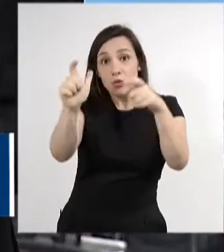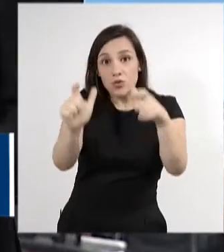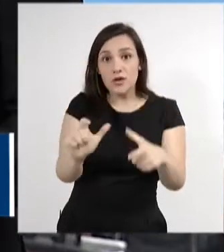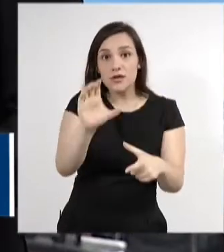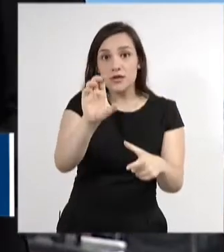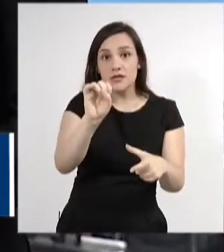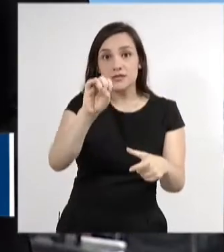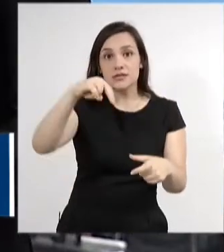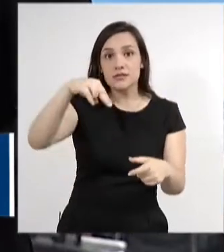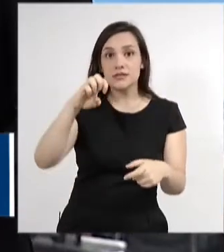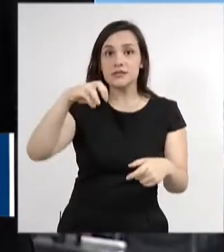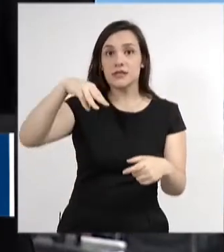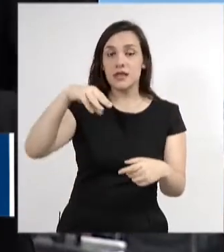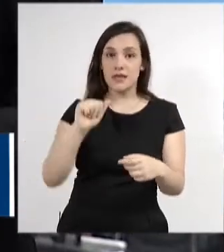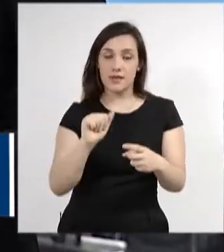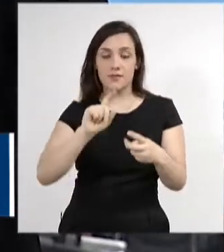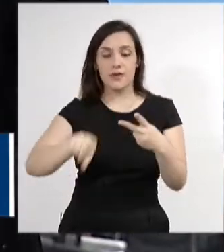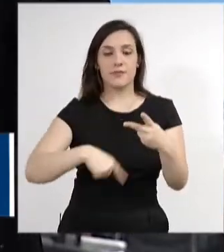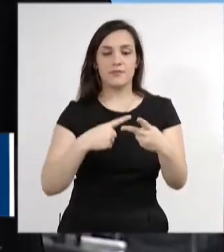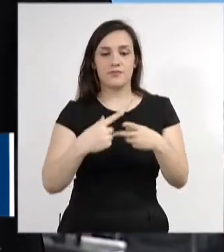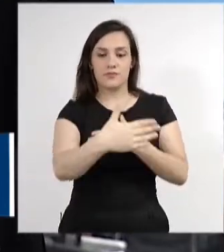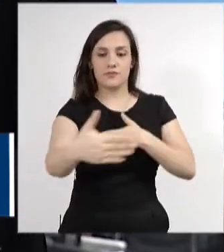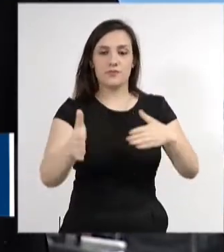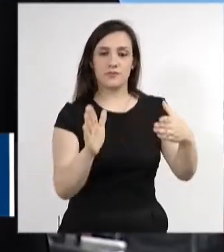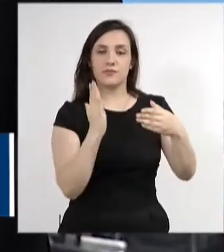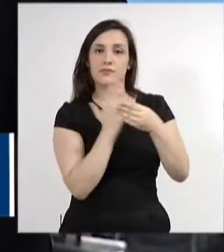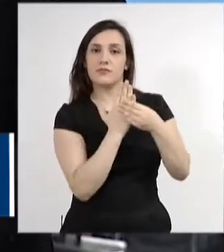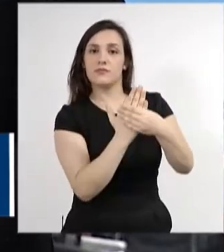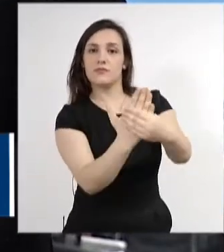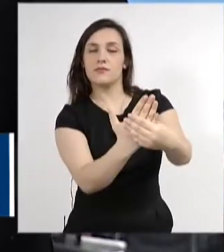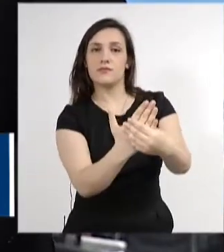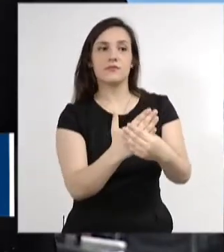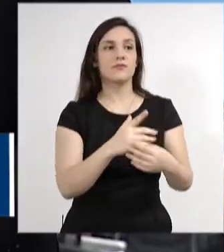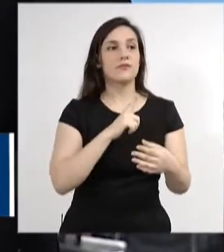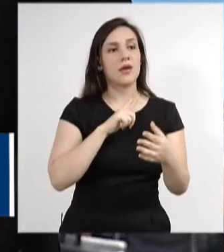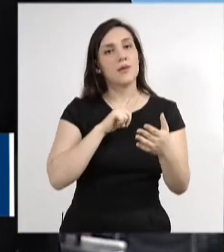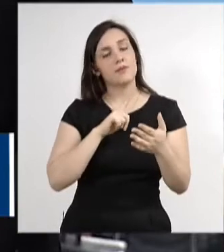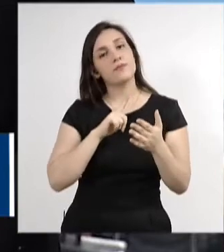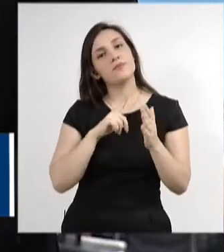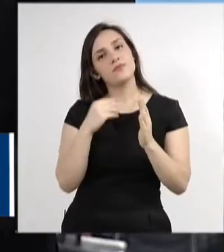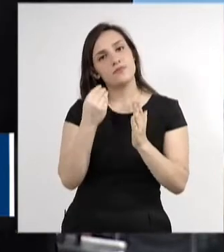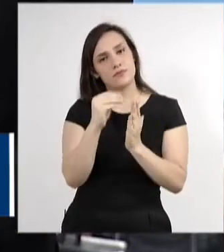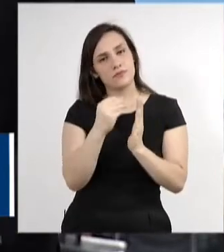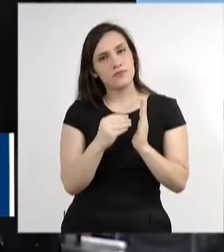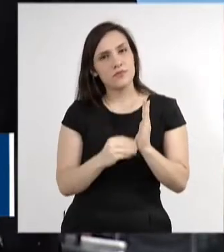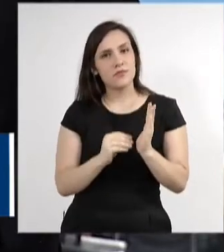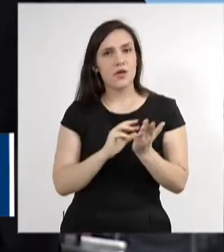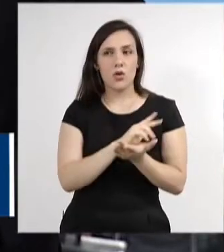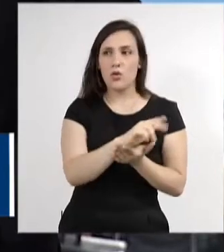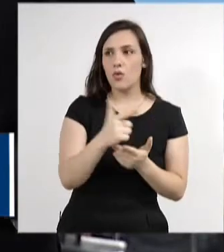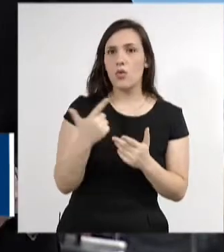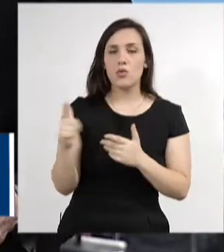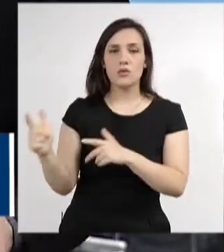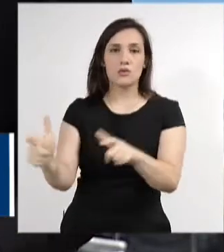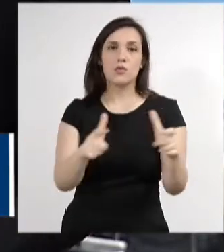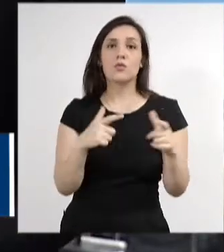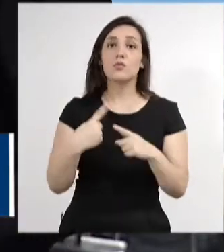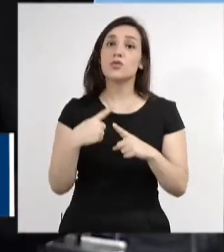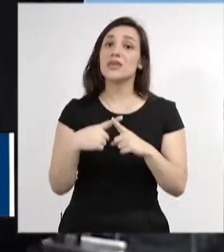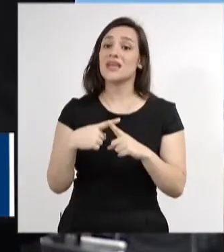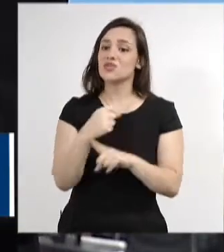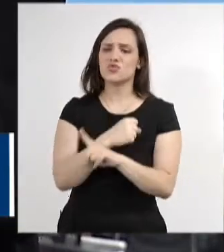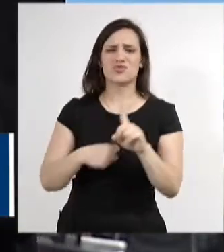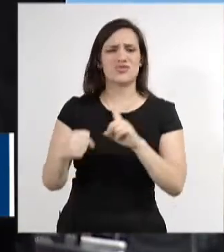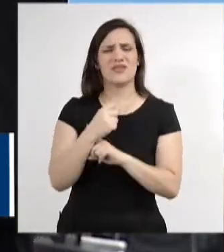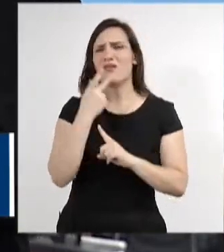é interessante que, quando você retira a proibição, o projeto justifica que, dada a reprovação social